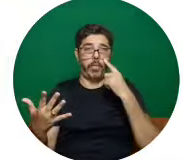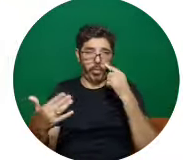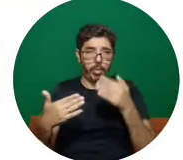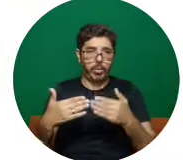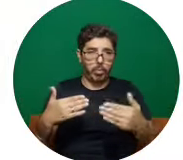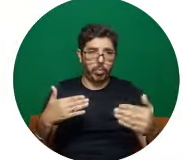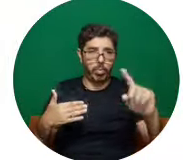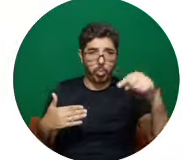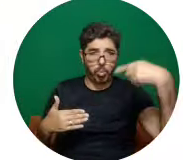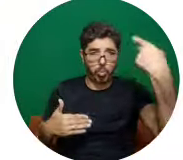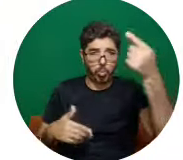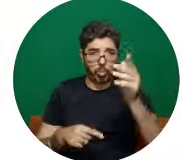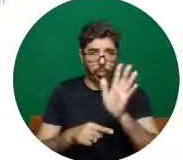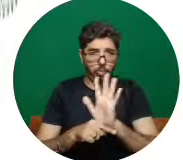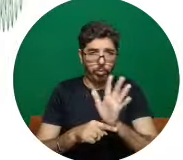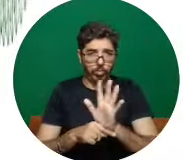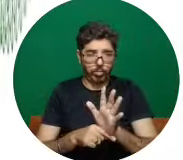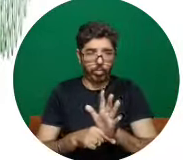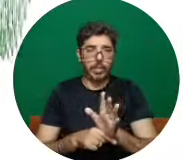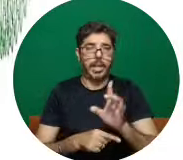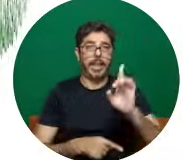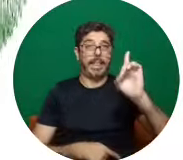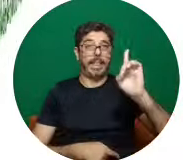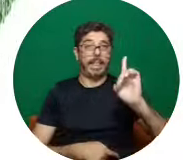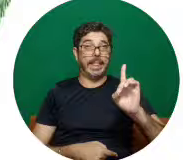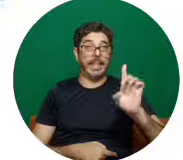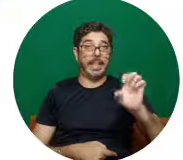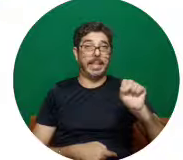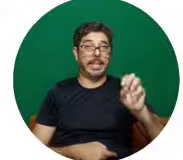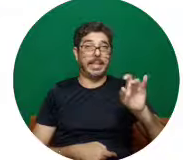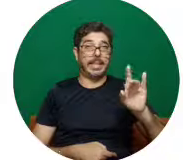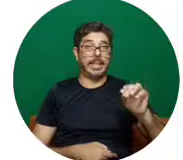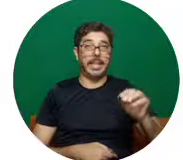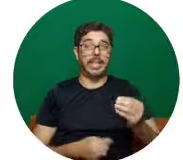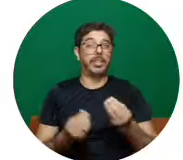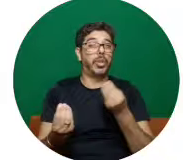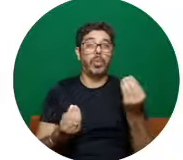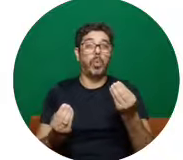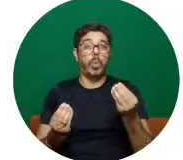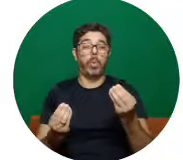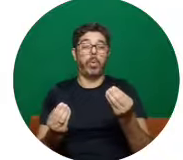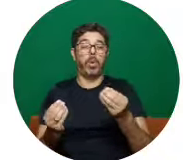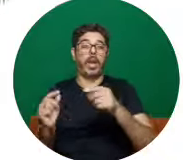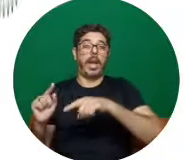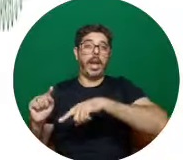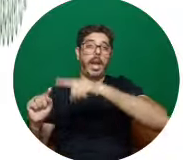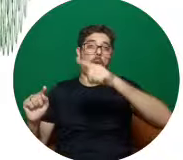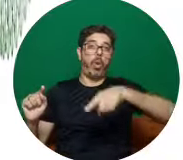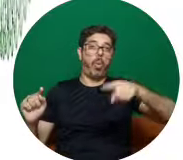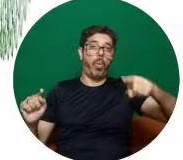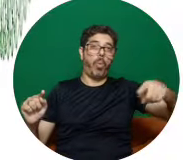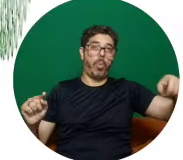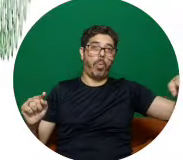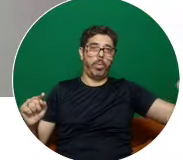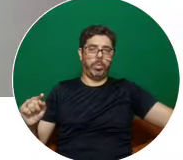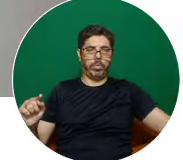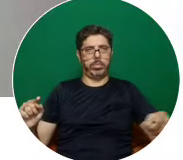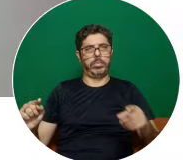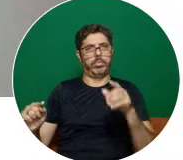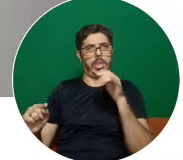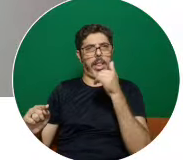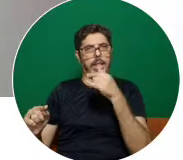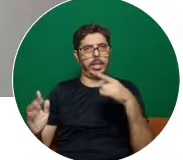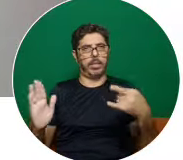de energia elétrica será fundamental para nós compreendermos como é que uma onda eletromagnética pode transportar energia.